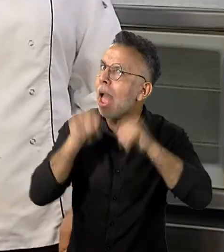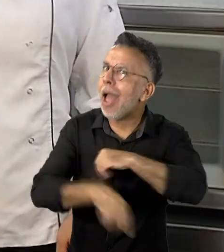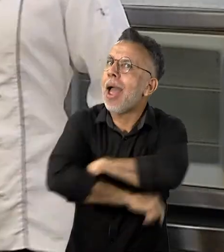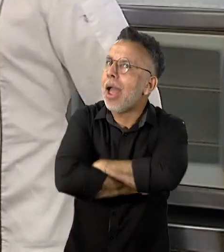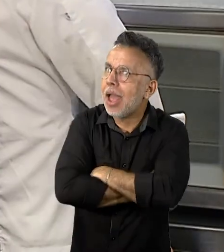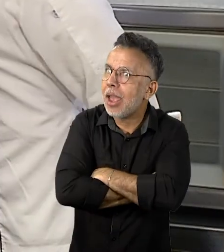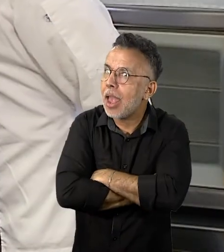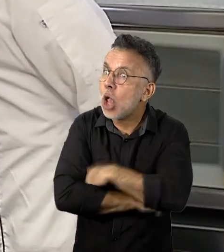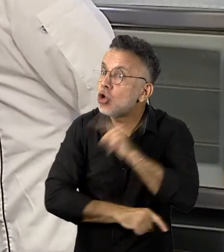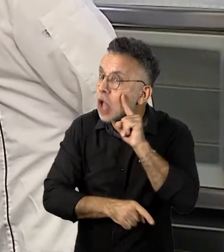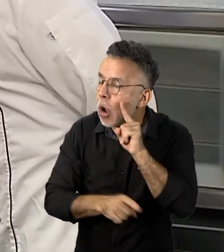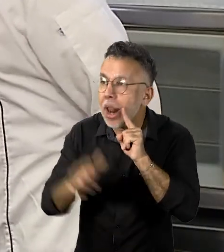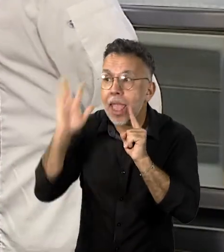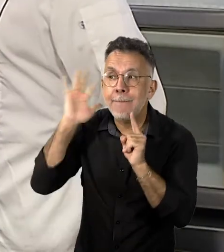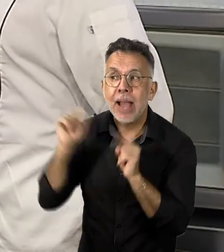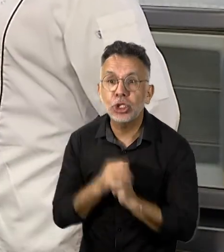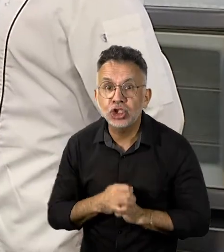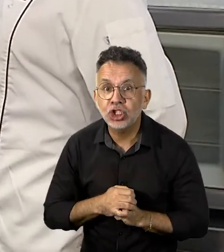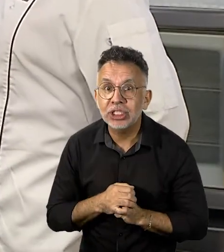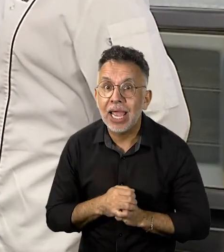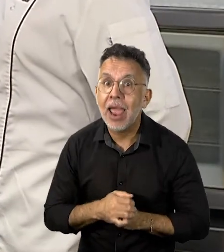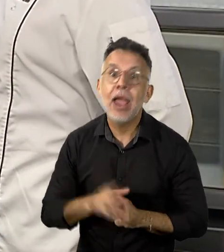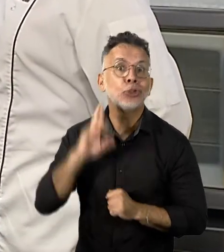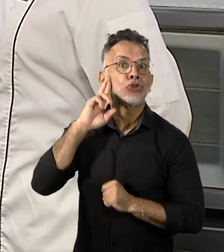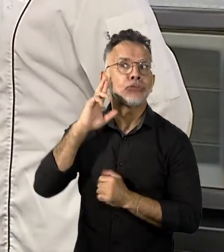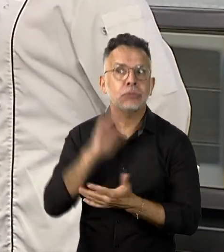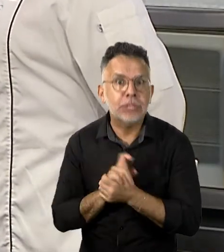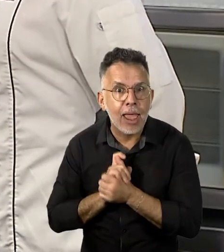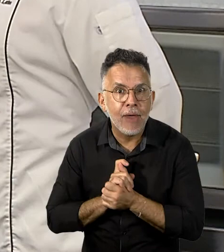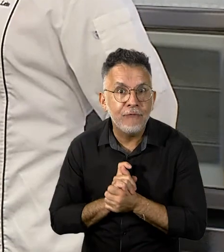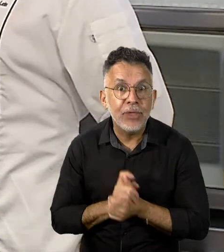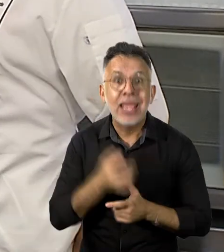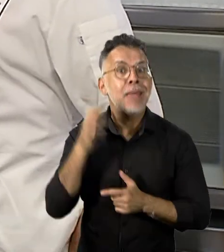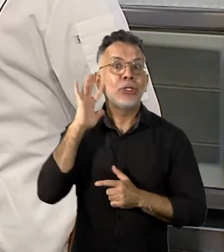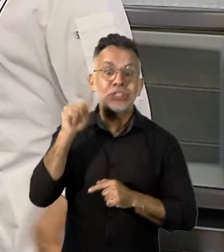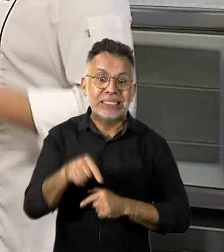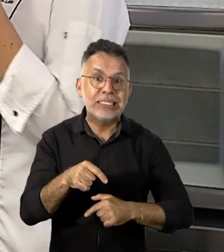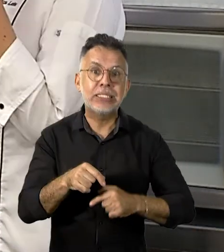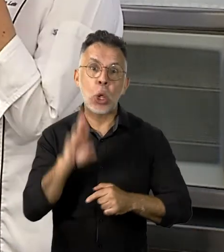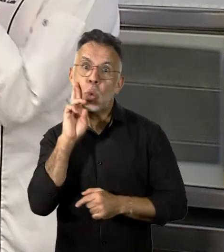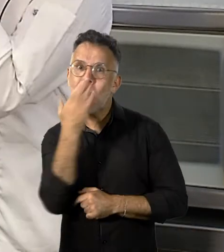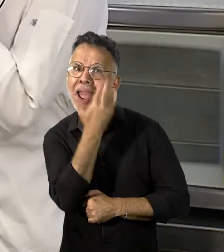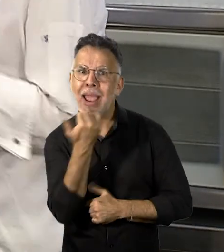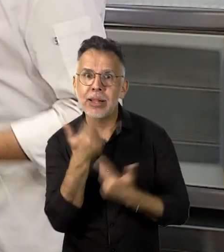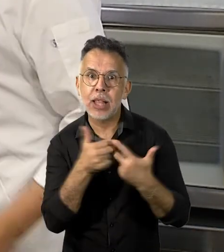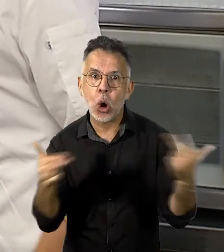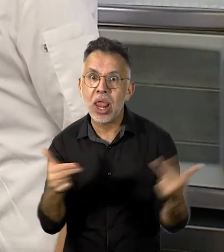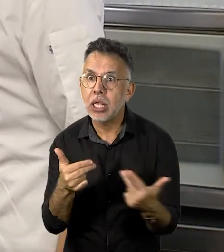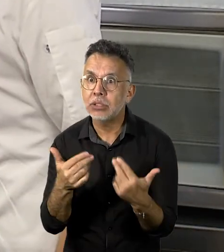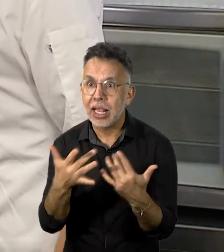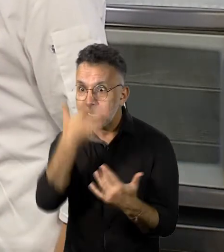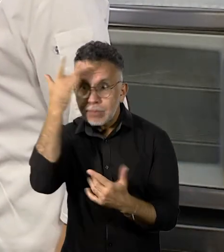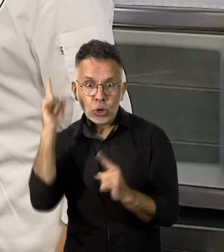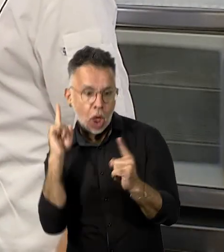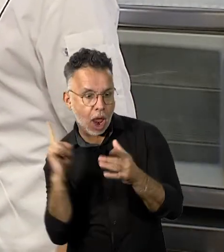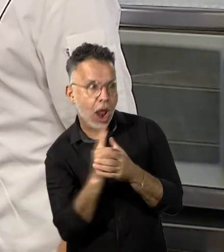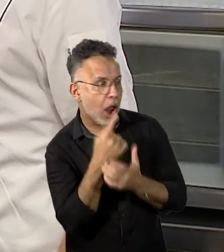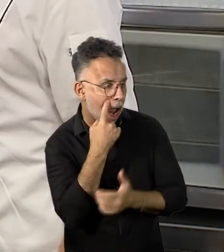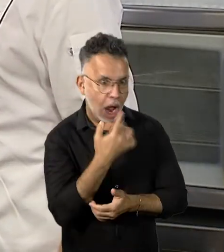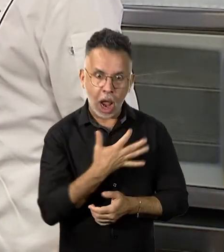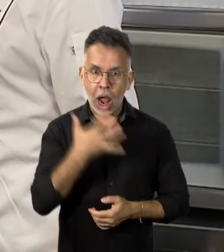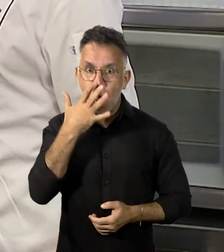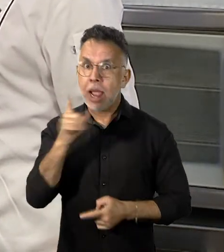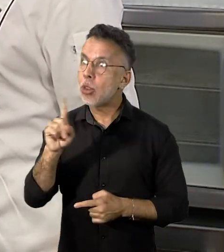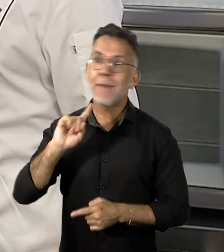bem. Agora imagina, chefe, hein? Isso no restaurante vai ofuscar os olhos dos clientes. É, e não